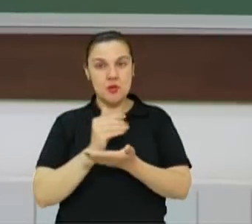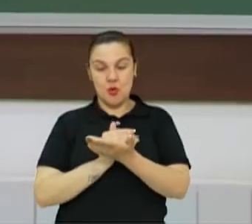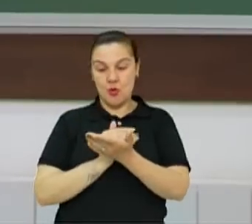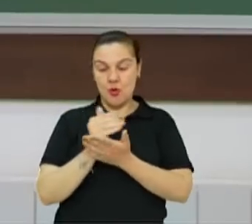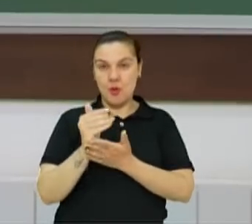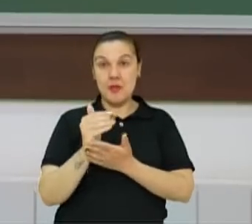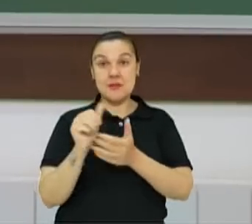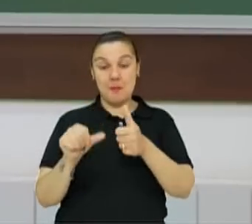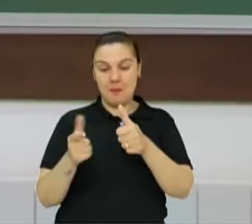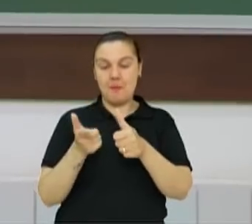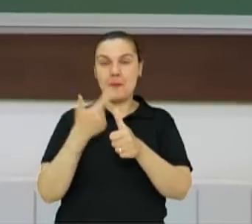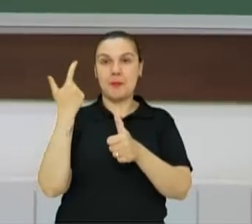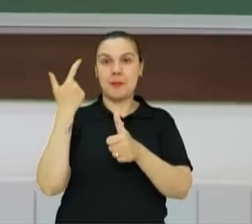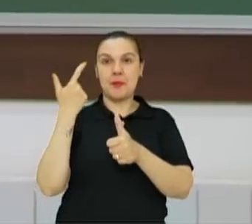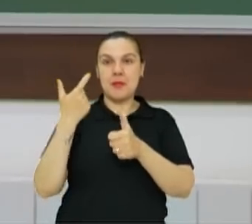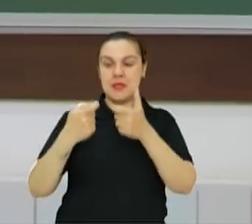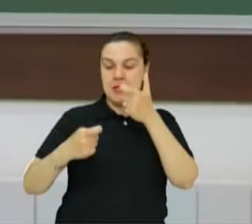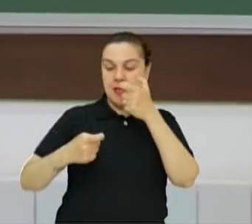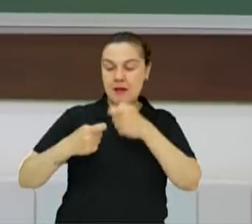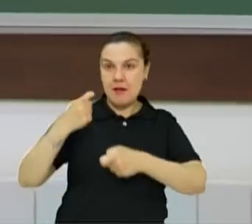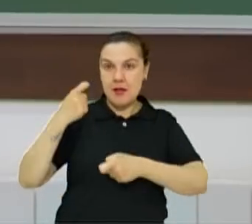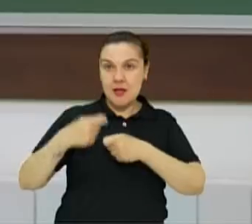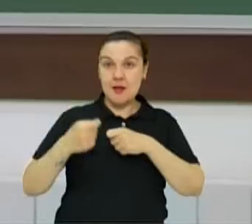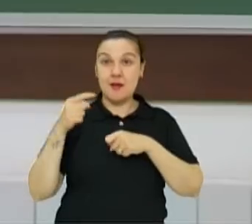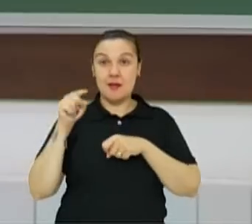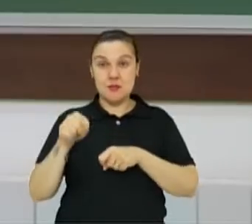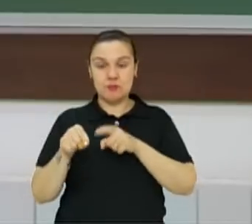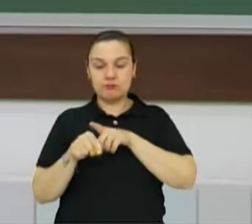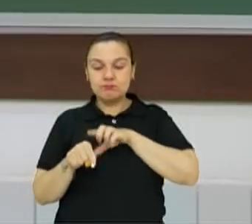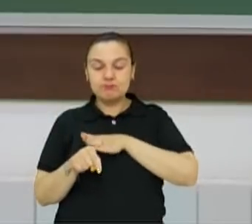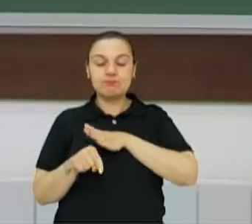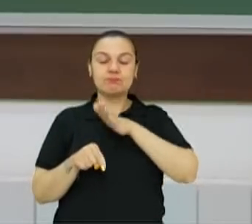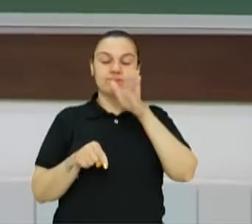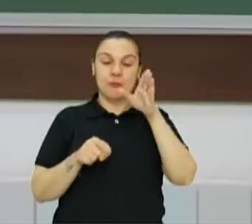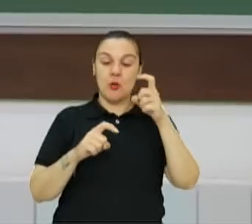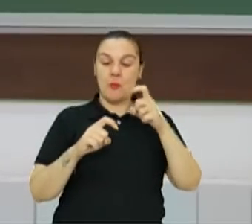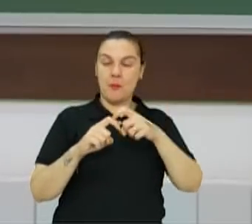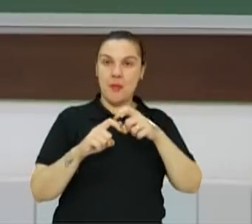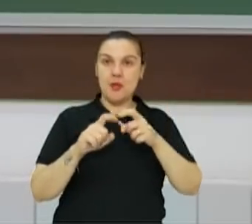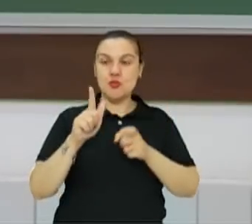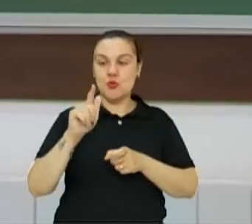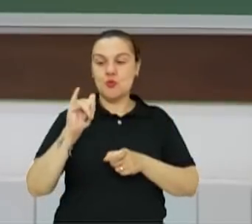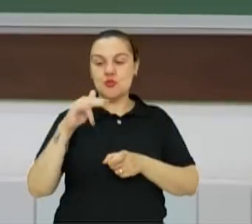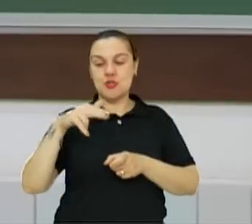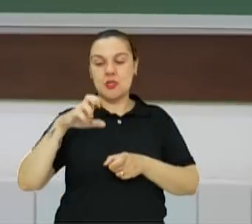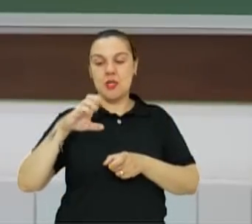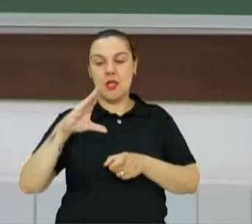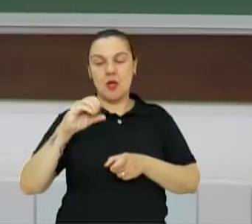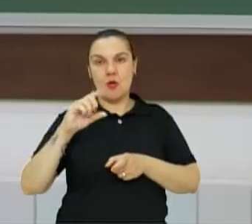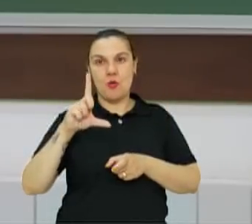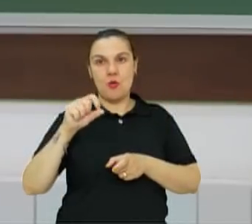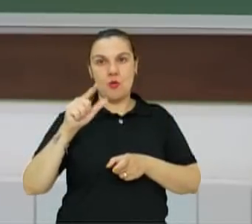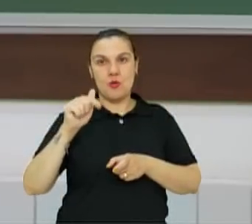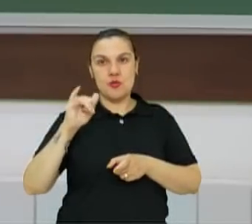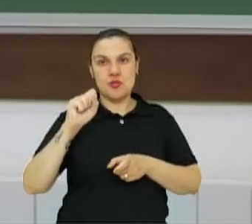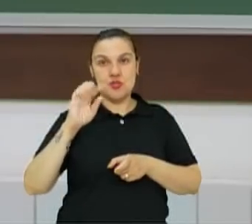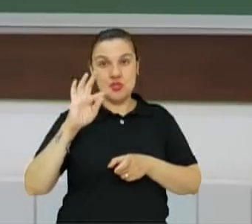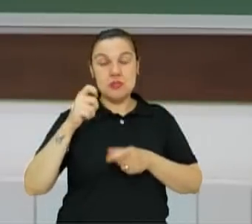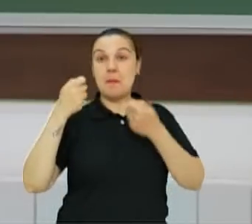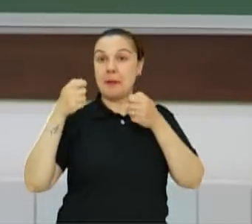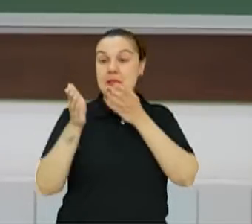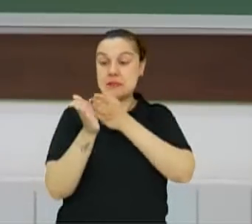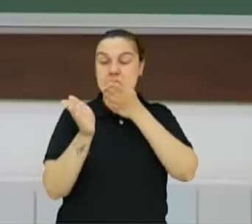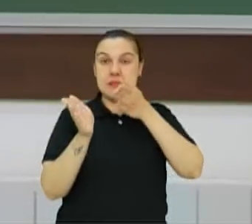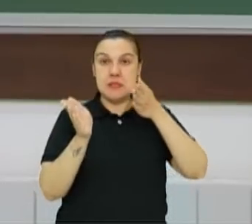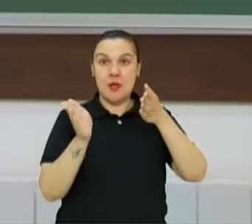partir do momento que começa a vida sexual, a consulta ao ginecologista periodicamente, ela já